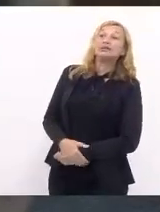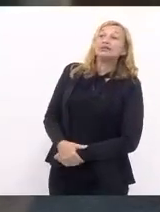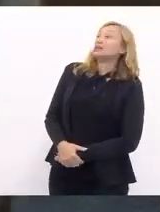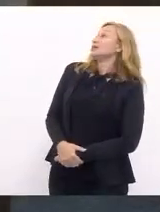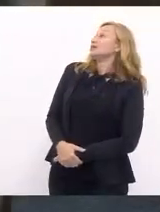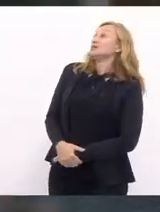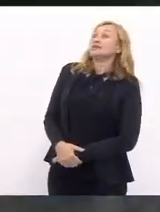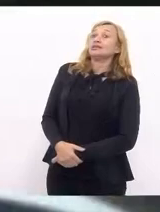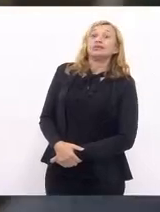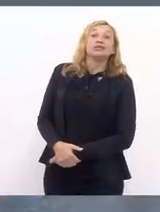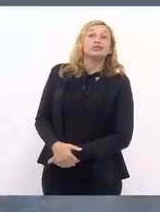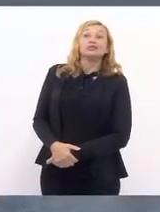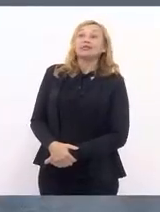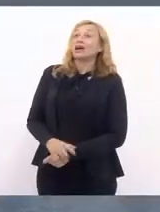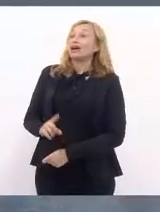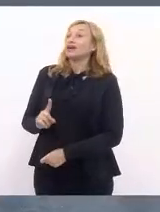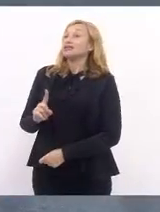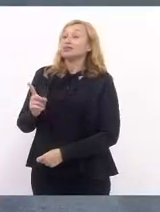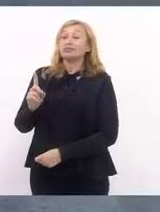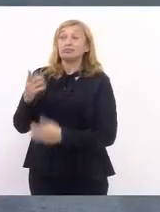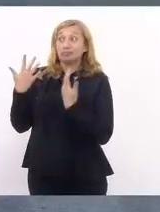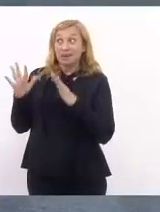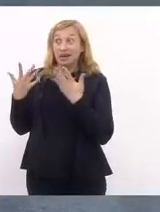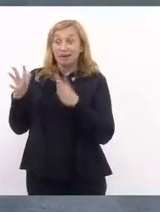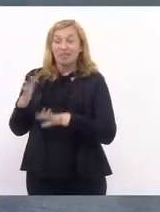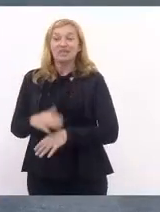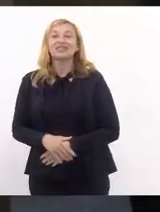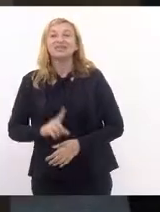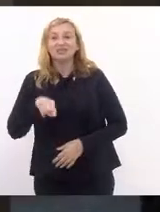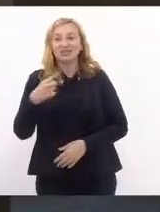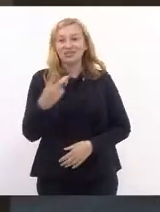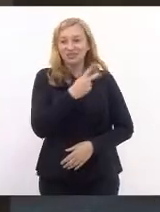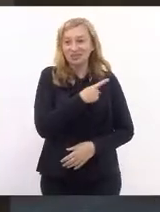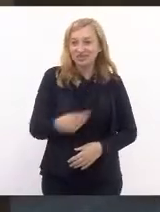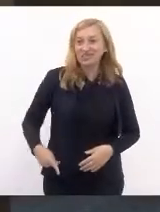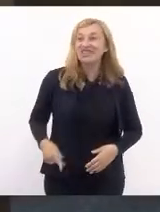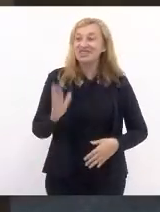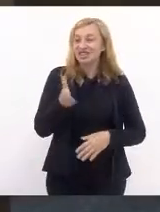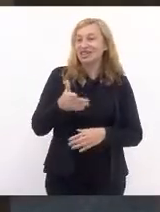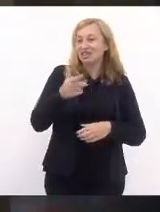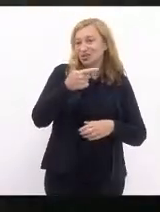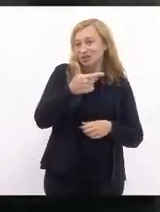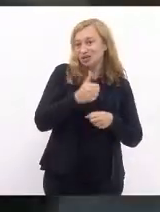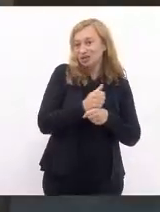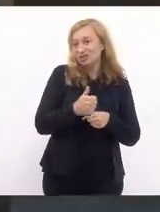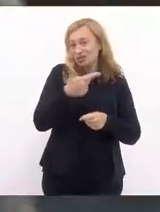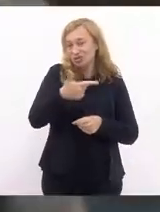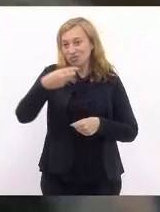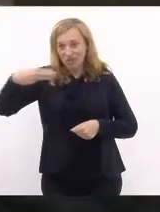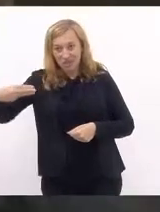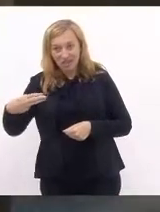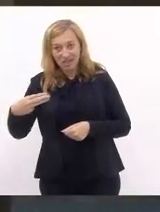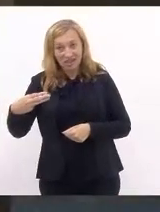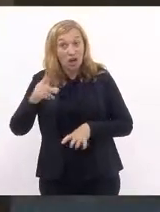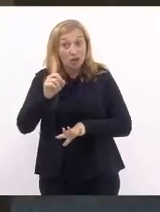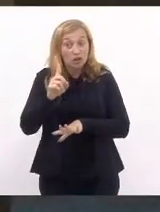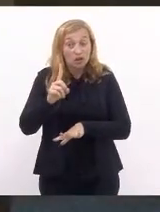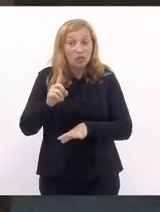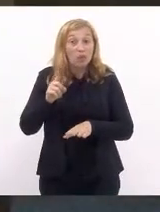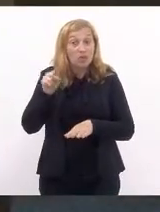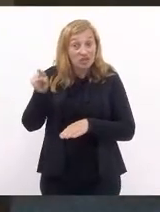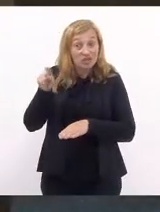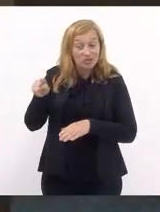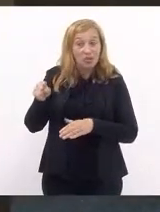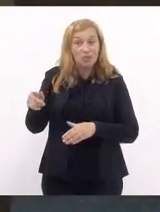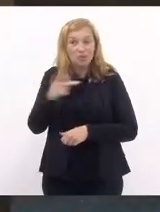é tá para existir parabéns e o Oi gente já em 2003 vamos entrar já mostrava 2003 não quando